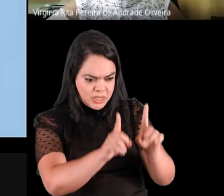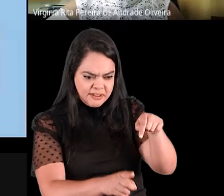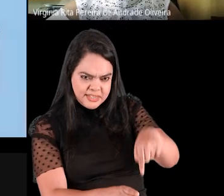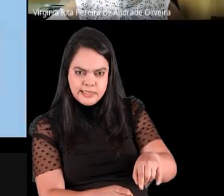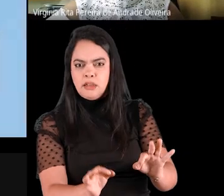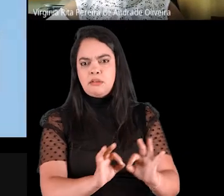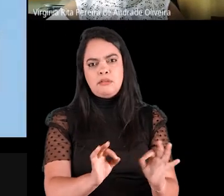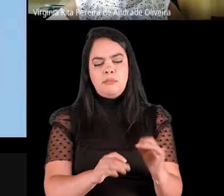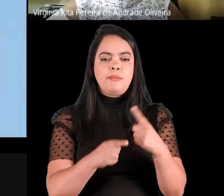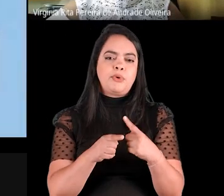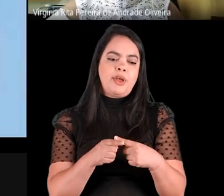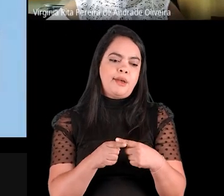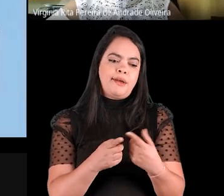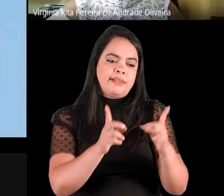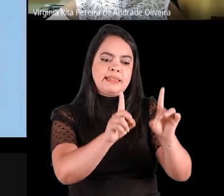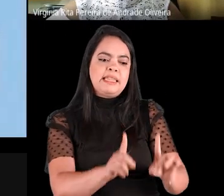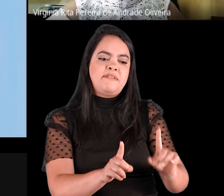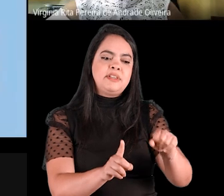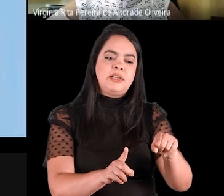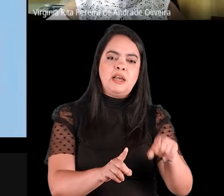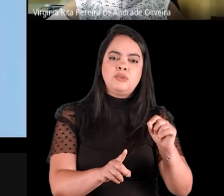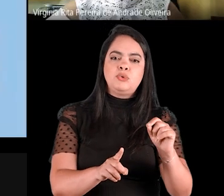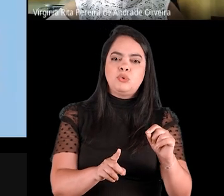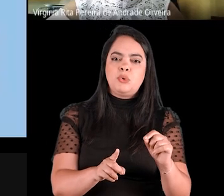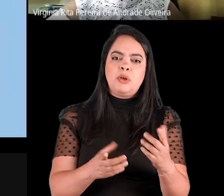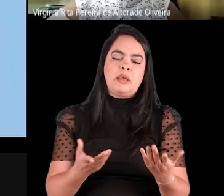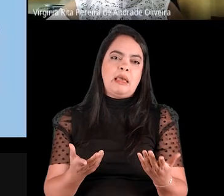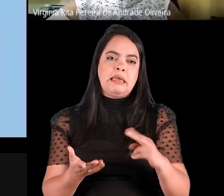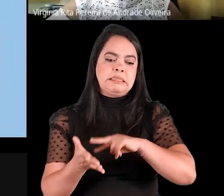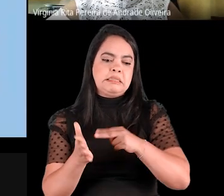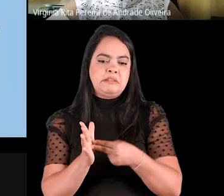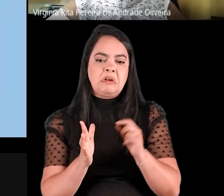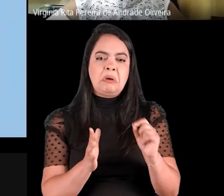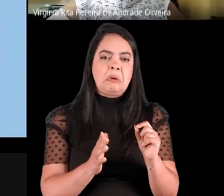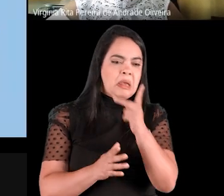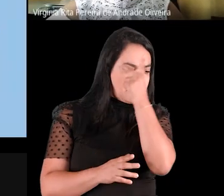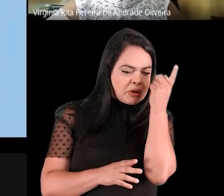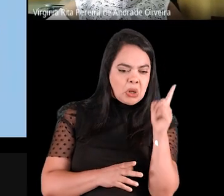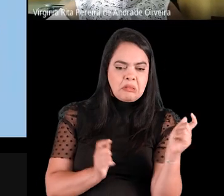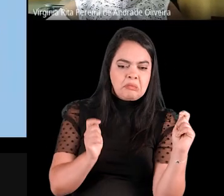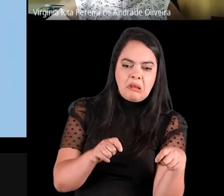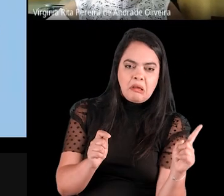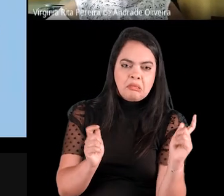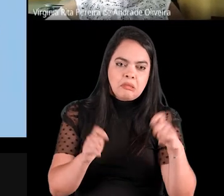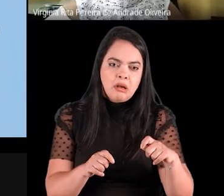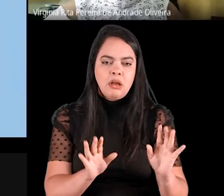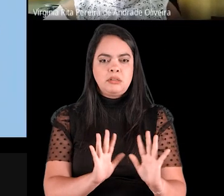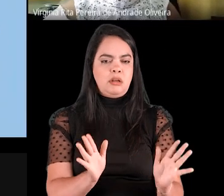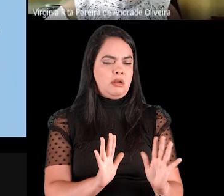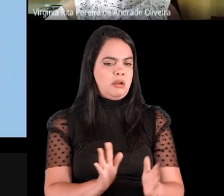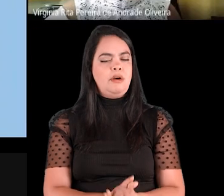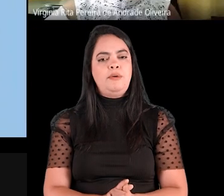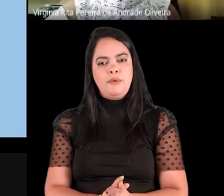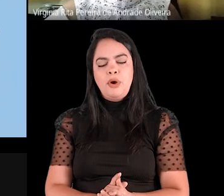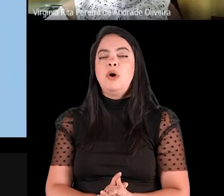deficiência não é o contrário de, né, ineficiência, não quer dizer ineficiência. Então, é trazendo essa